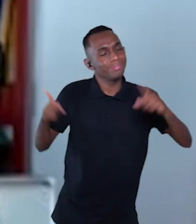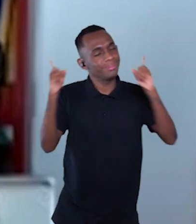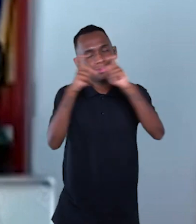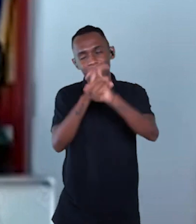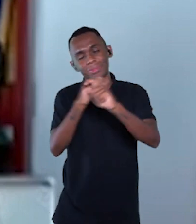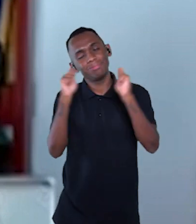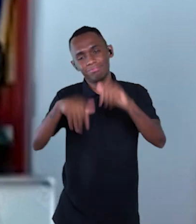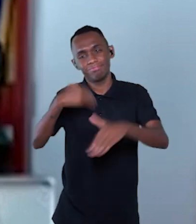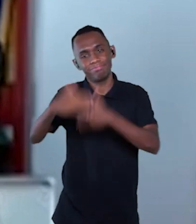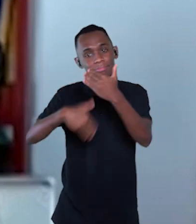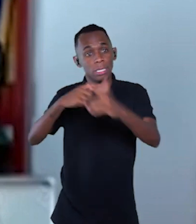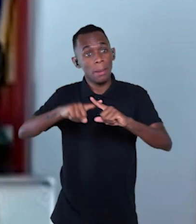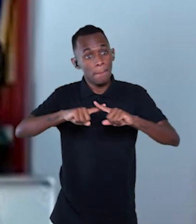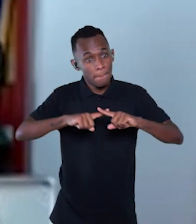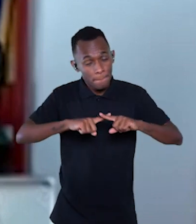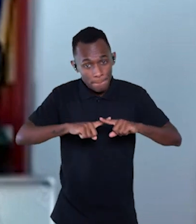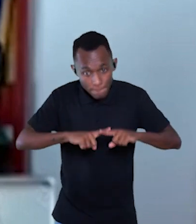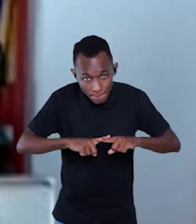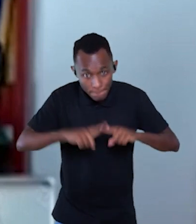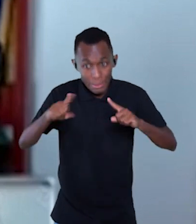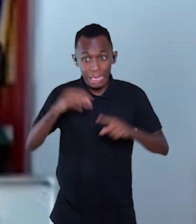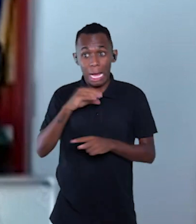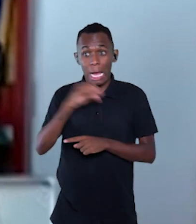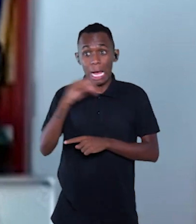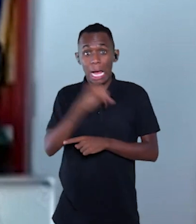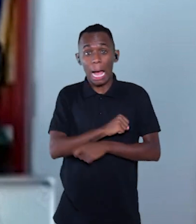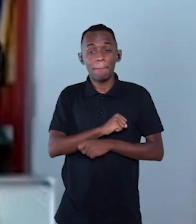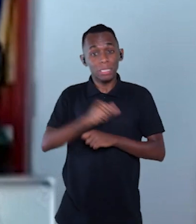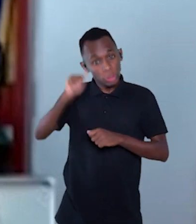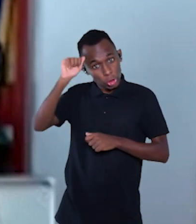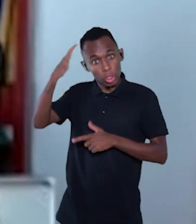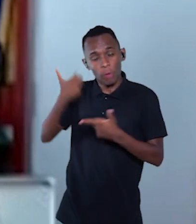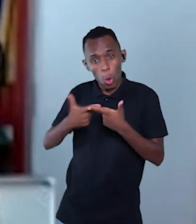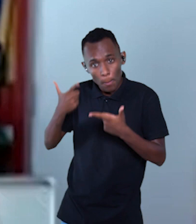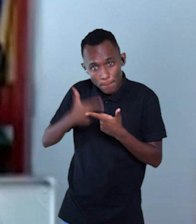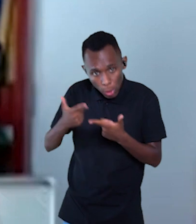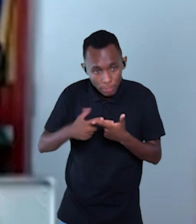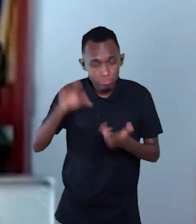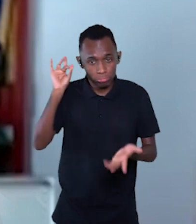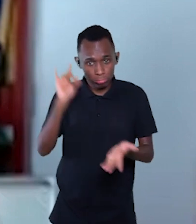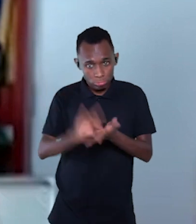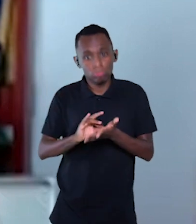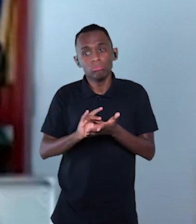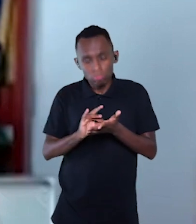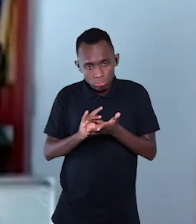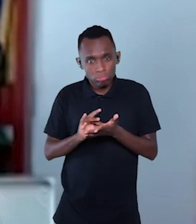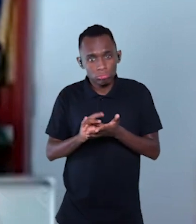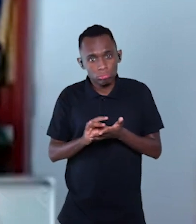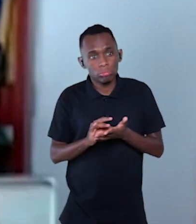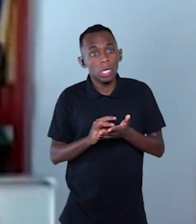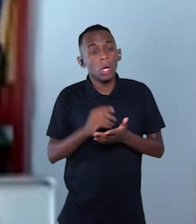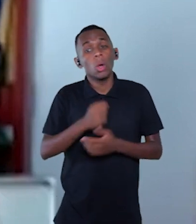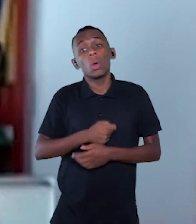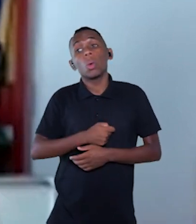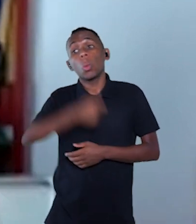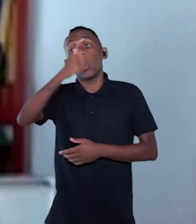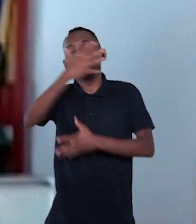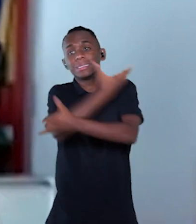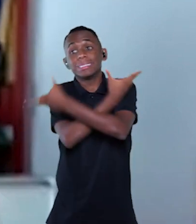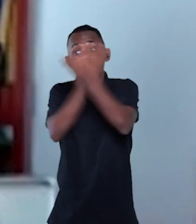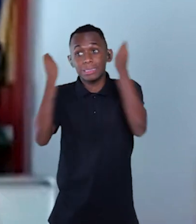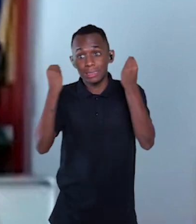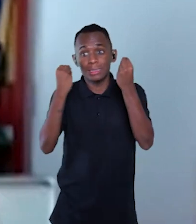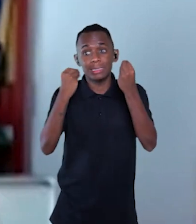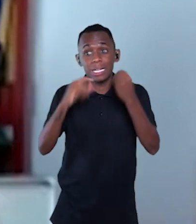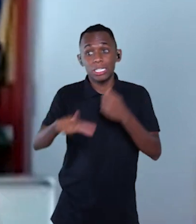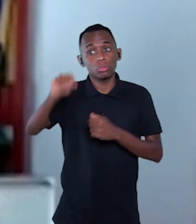ele vivia era muito difícil. Porém, na urgência de resolver os problemas concretos, objetivos, quase